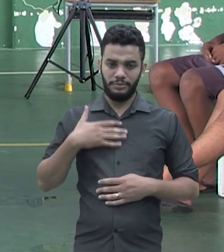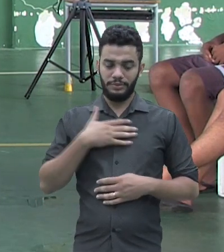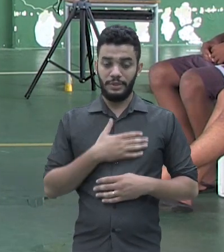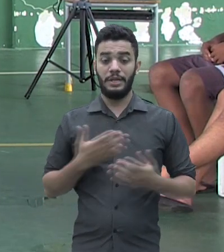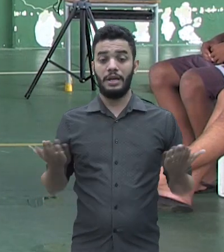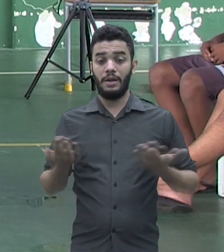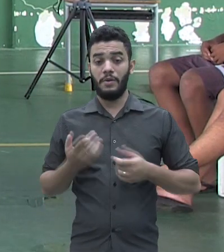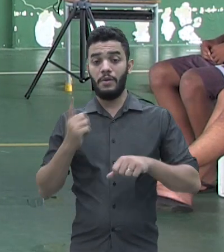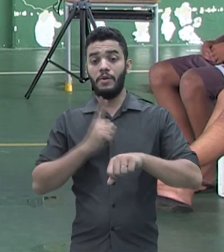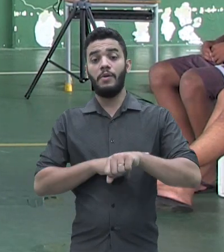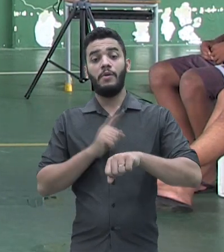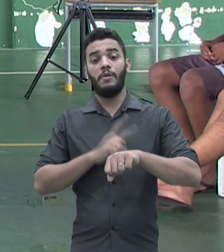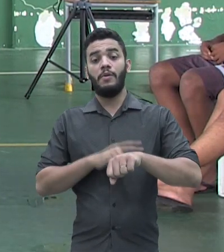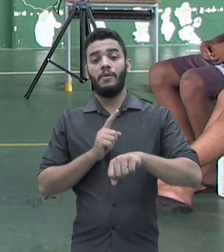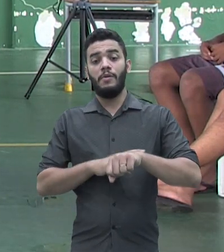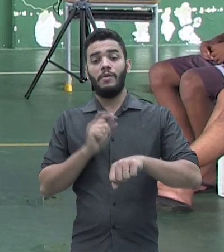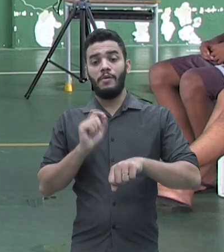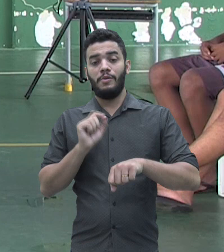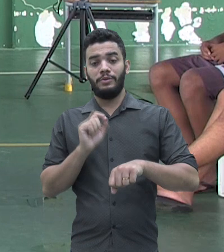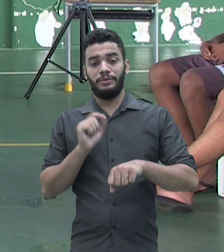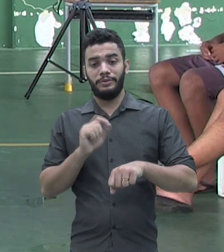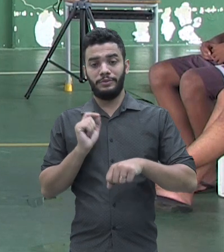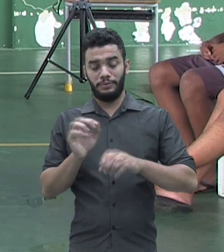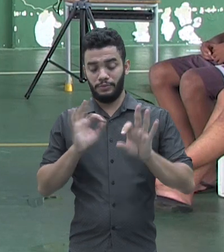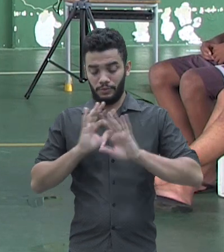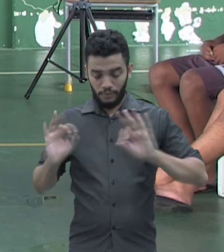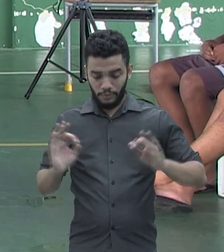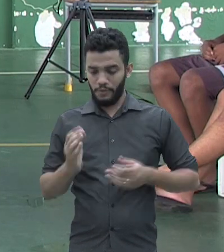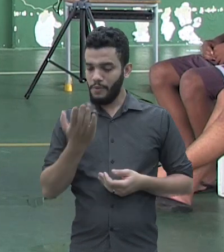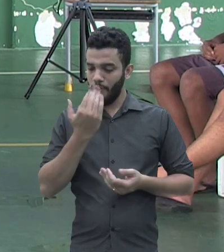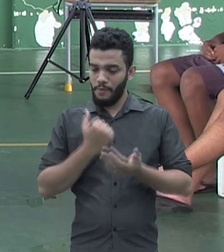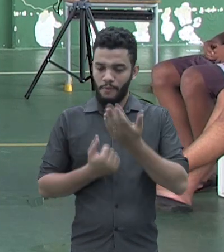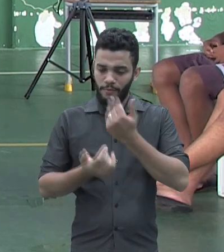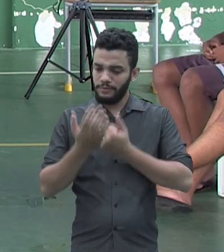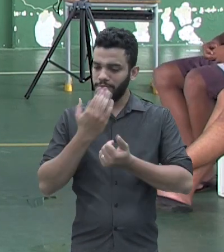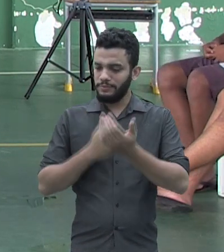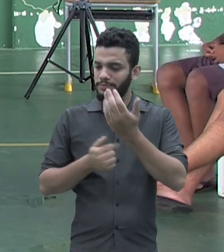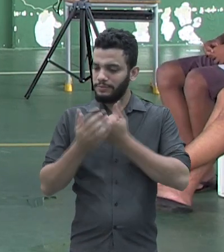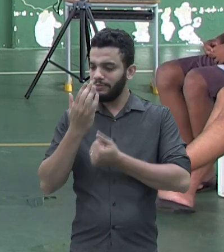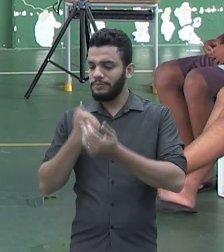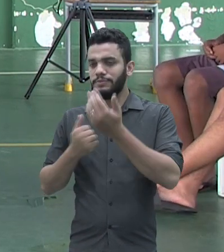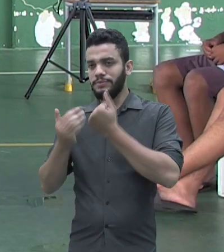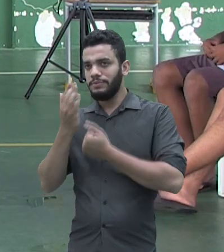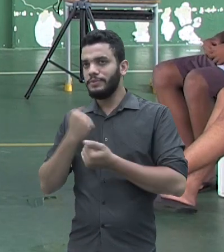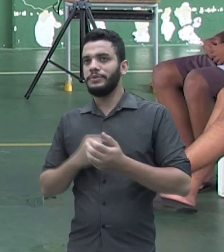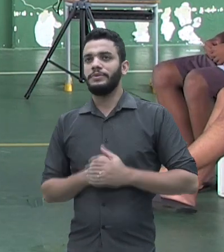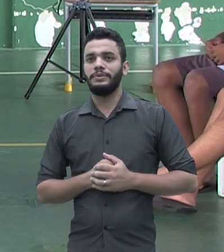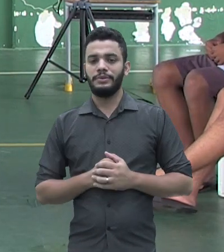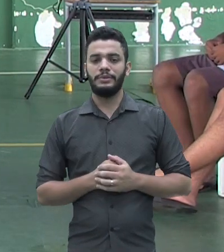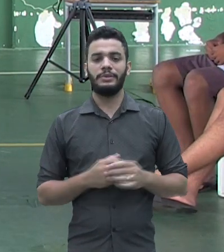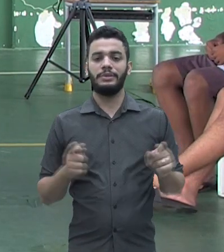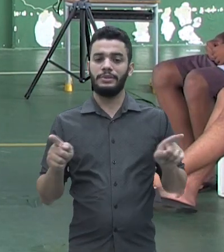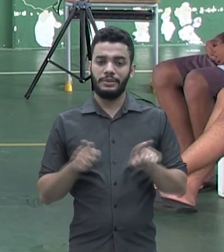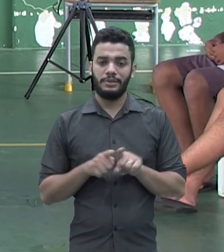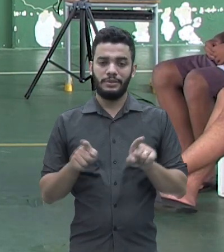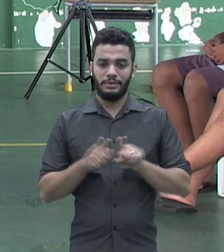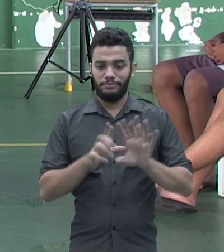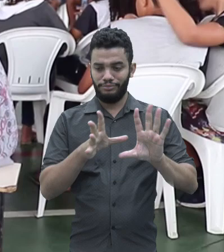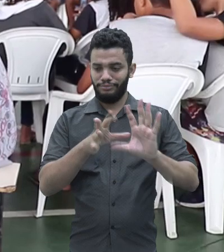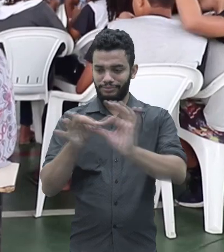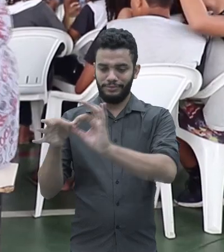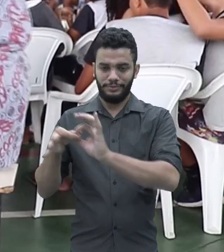vai ser um momento delicioso, onde a gente vai fazer uma partilha, né? E um momento de comunhão com